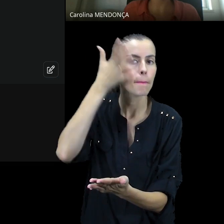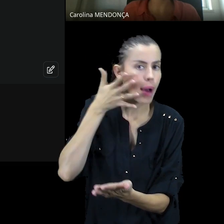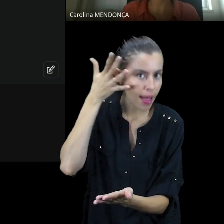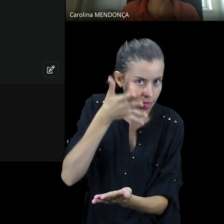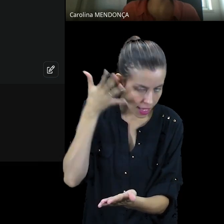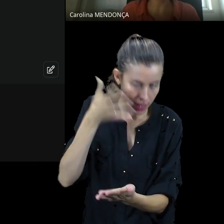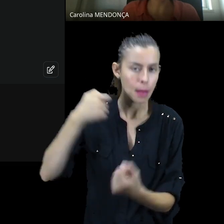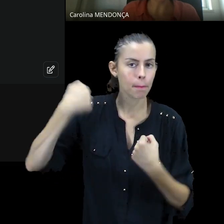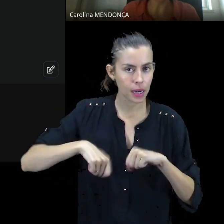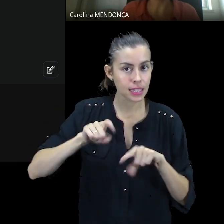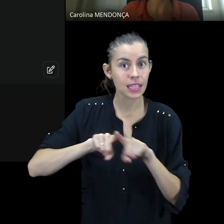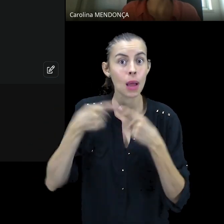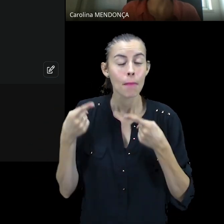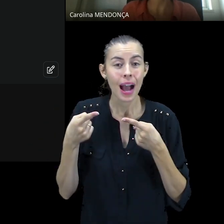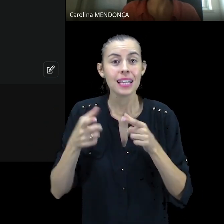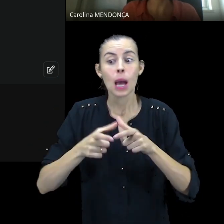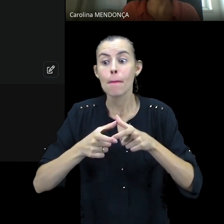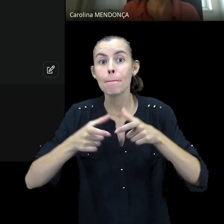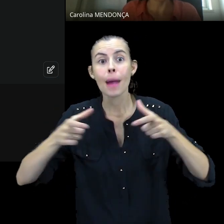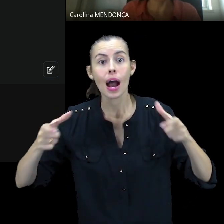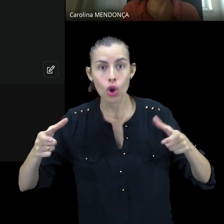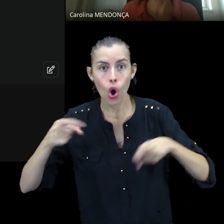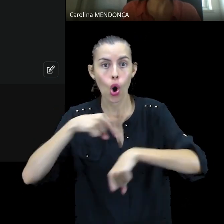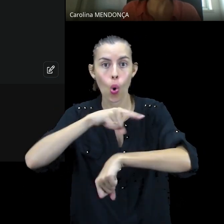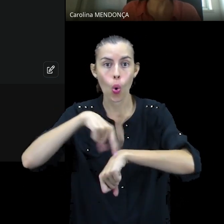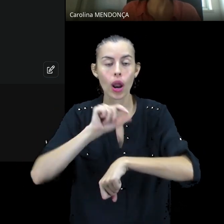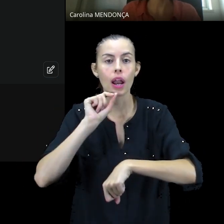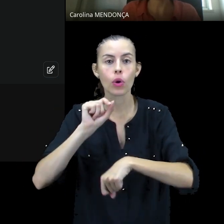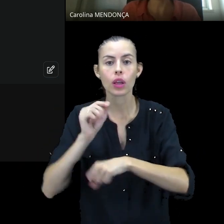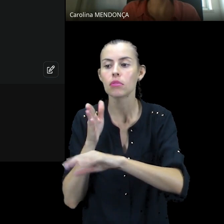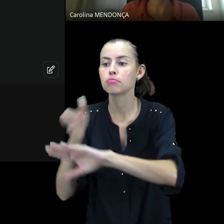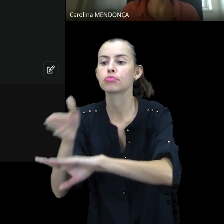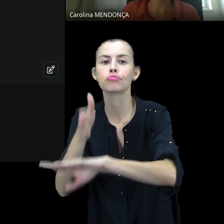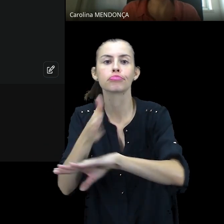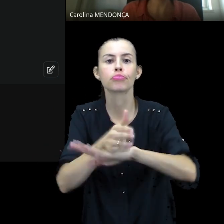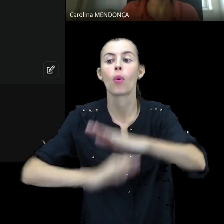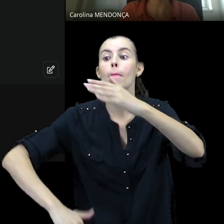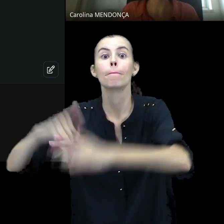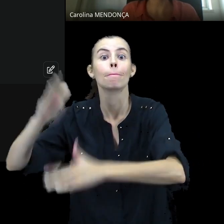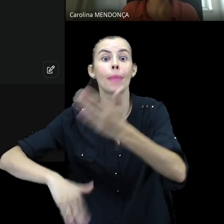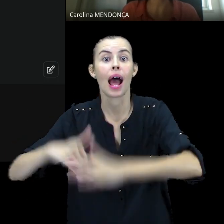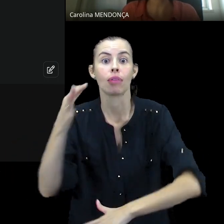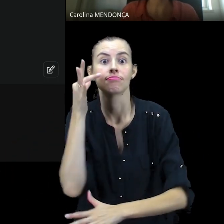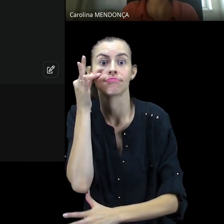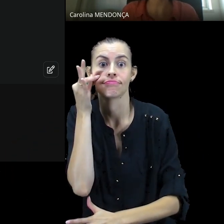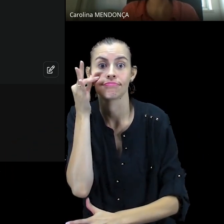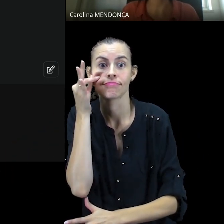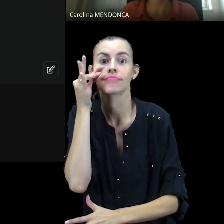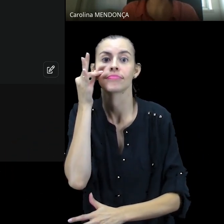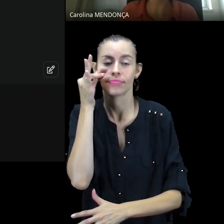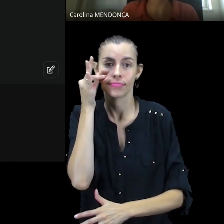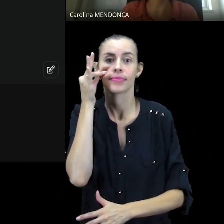manda estudantes para o interior da Bahia para fazer a CCS com comunidades ribeirinhas, comunidades